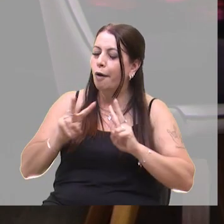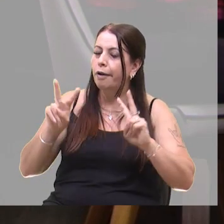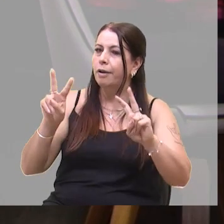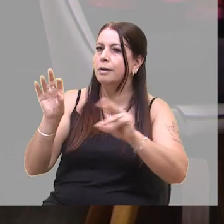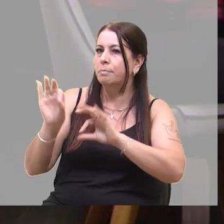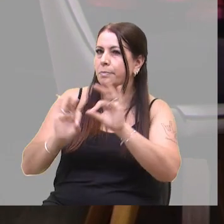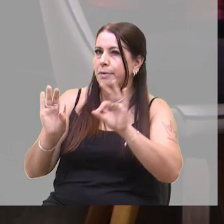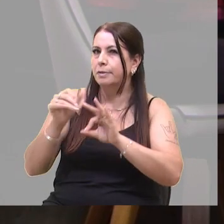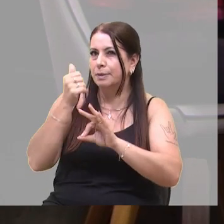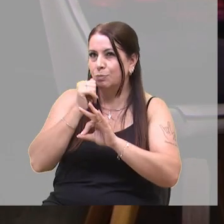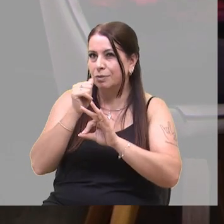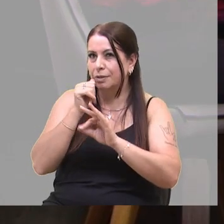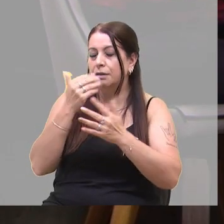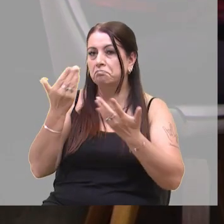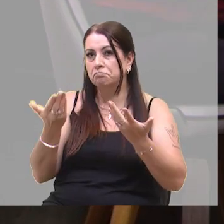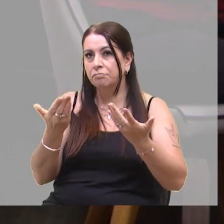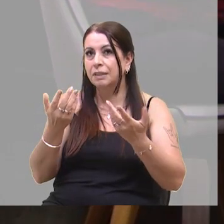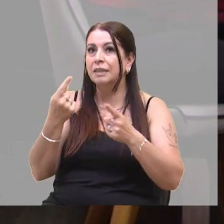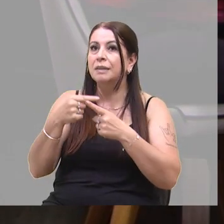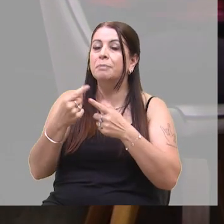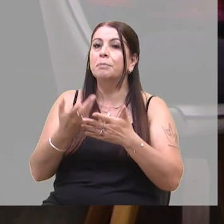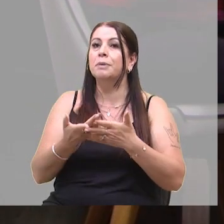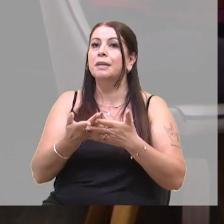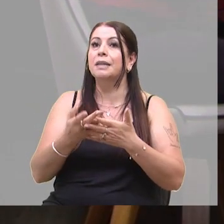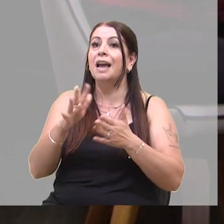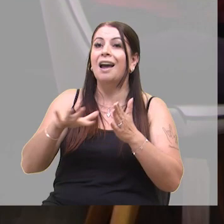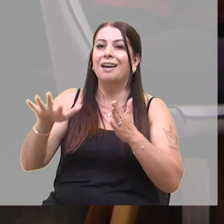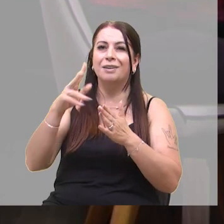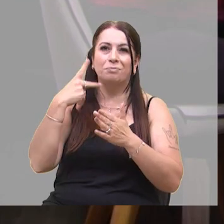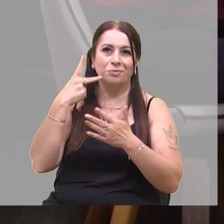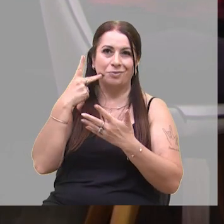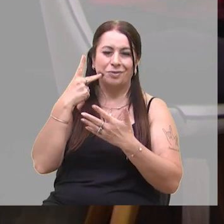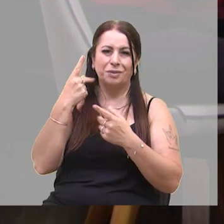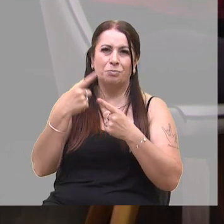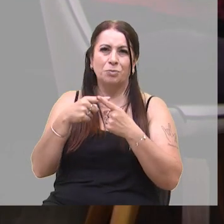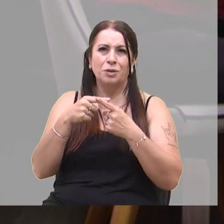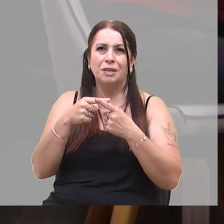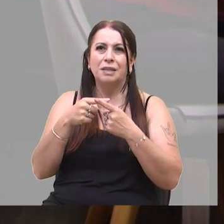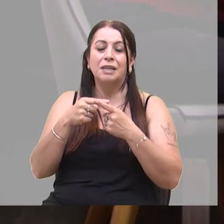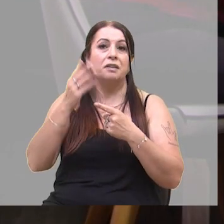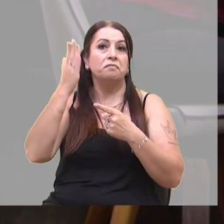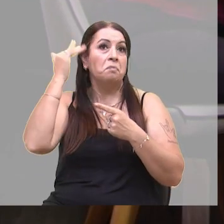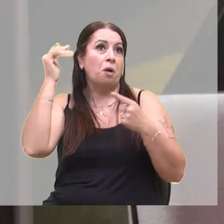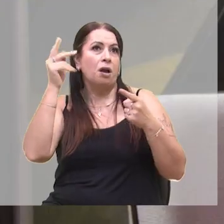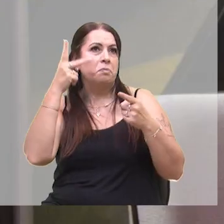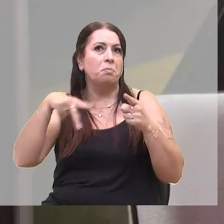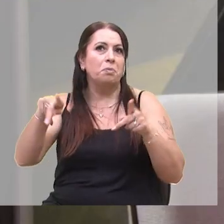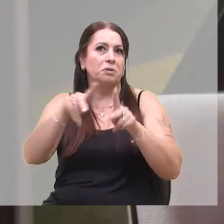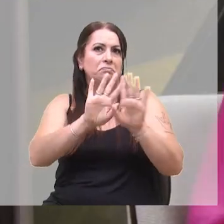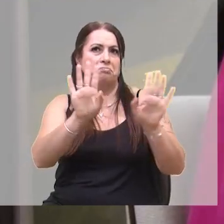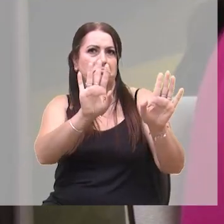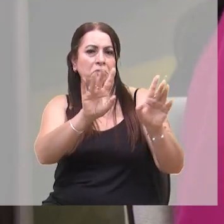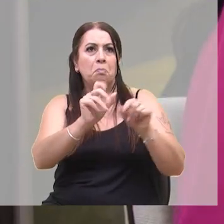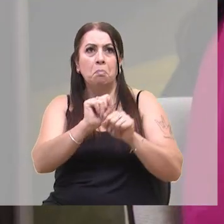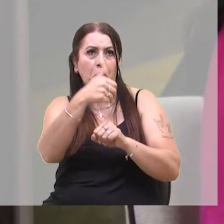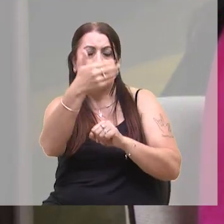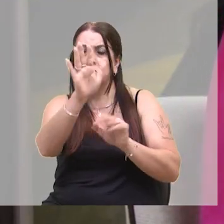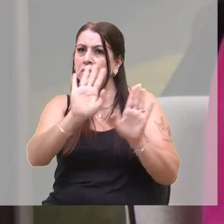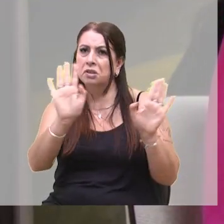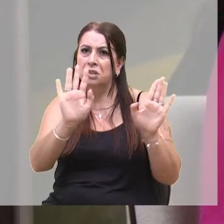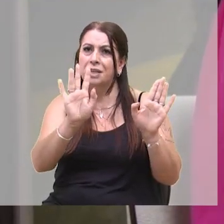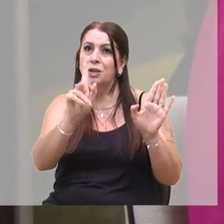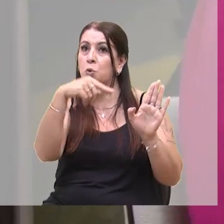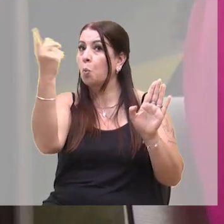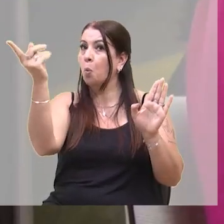formar ao longo do exato. Tempo para ser uma grande liderança? É o olhar, é a preparação dessas mulheres para a questão